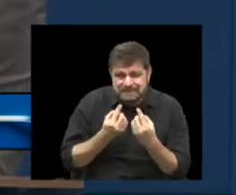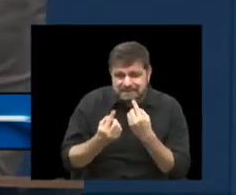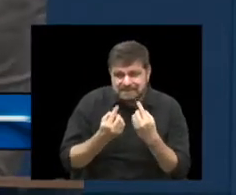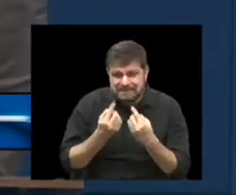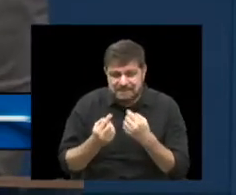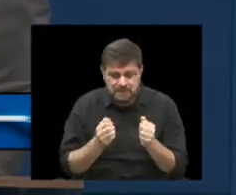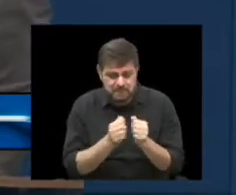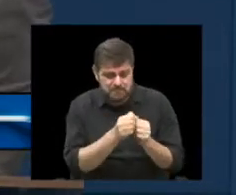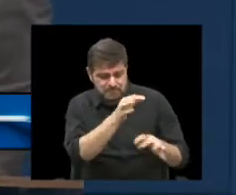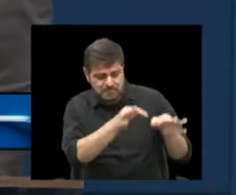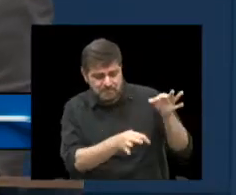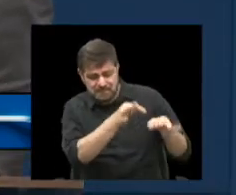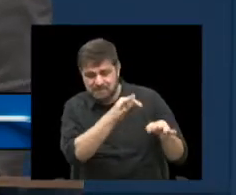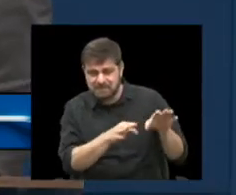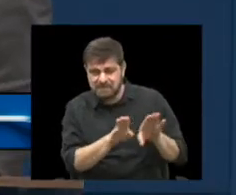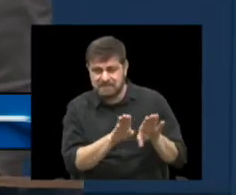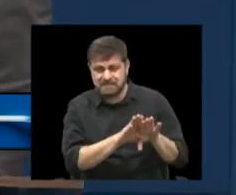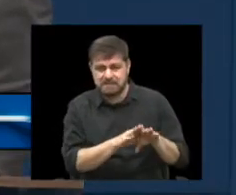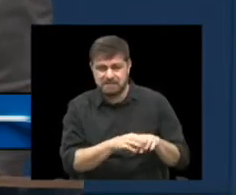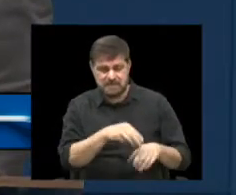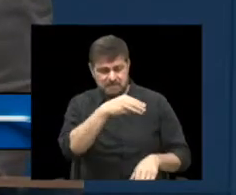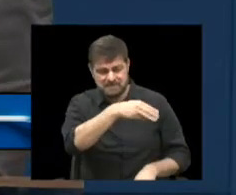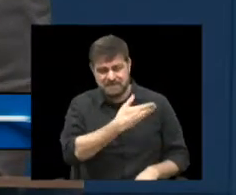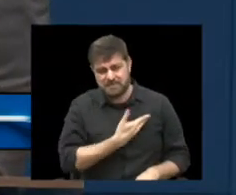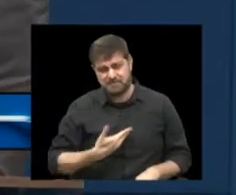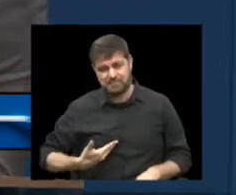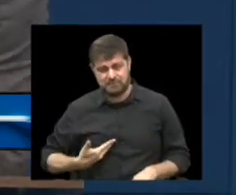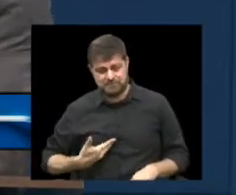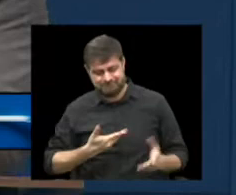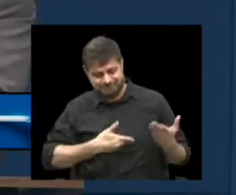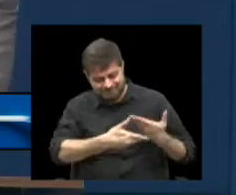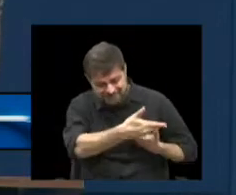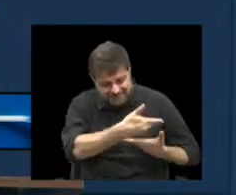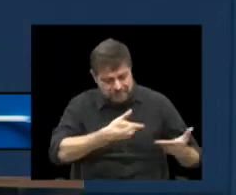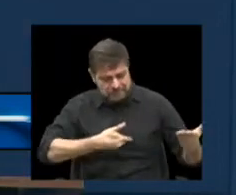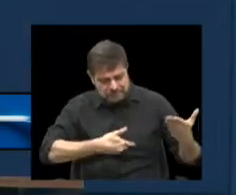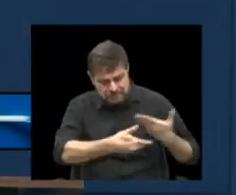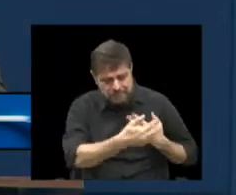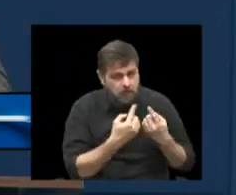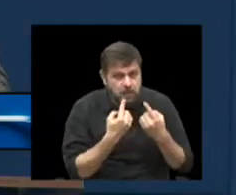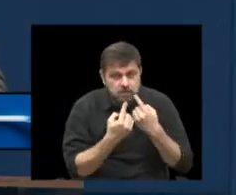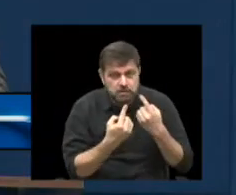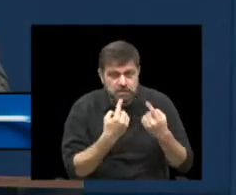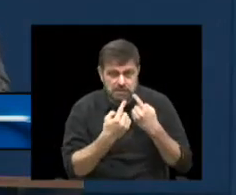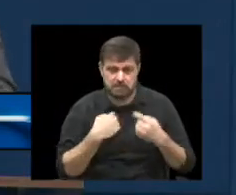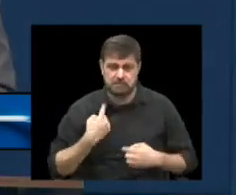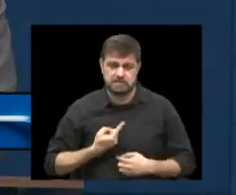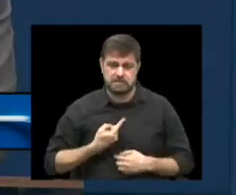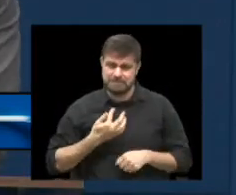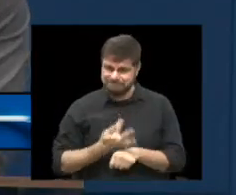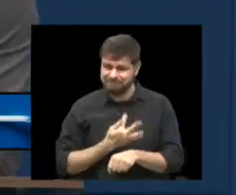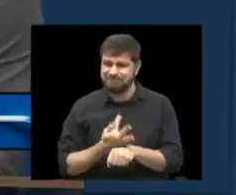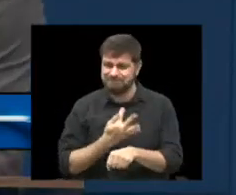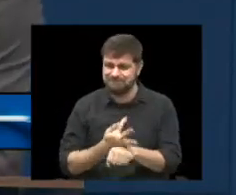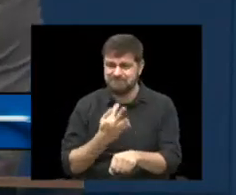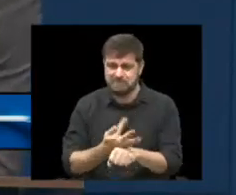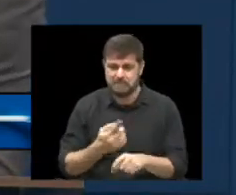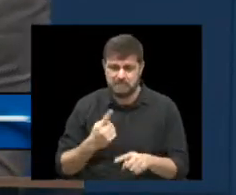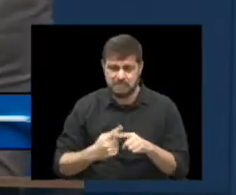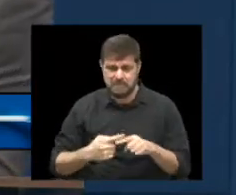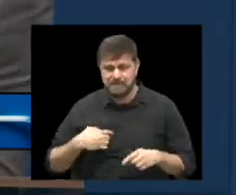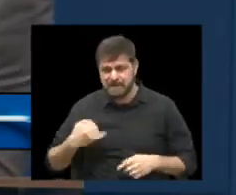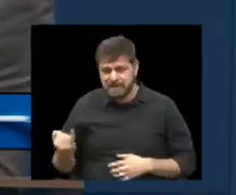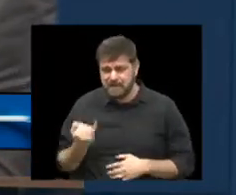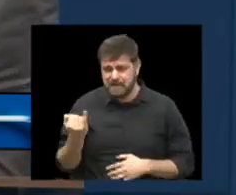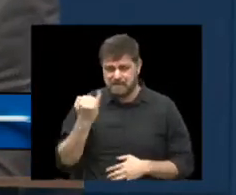com a Justiça e com o Ministério Público. Muito importante que essa questão seja levada